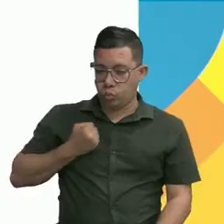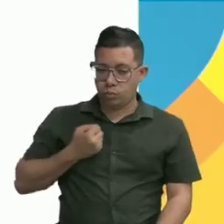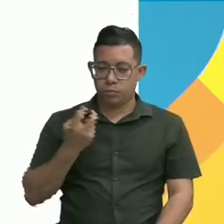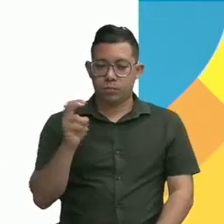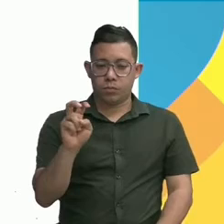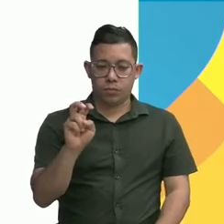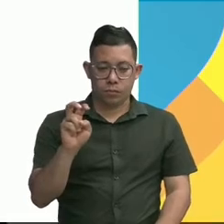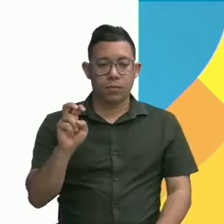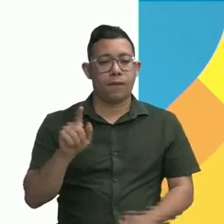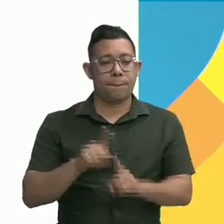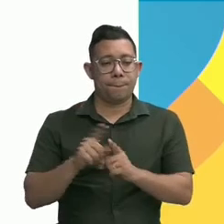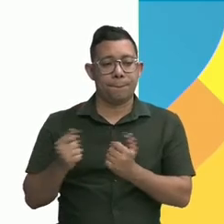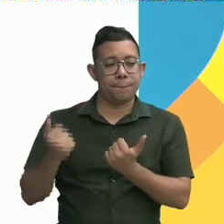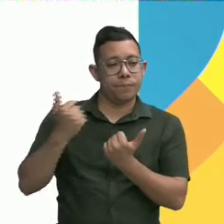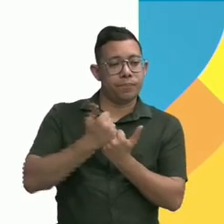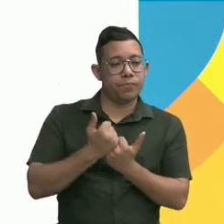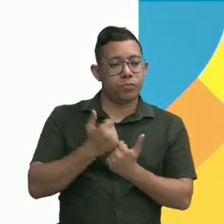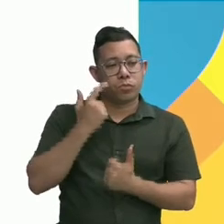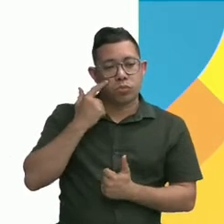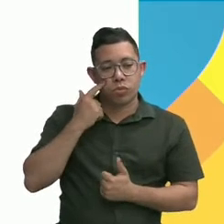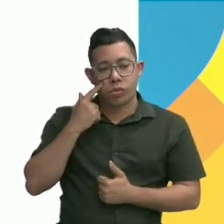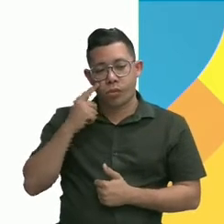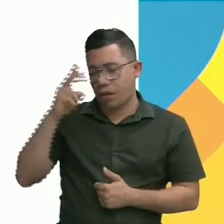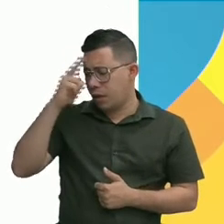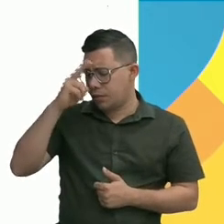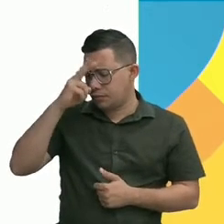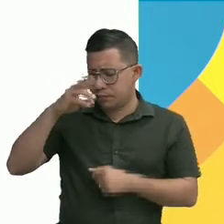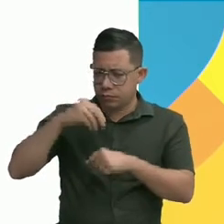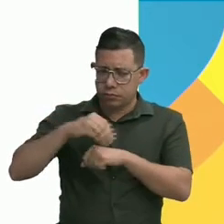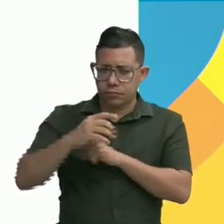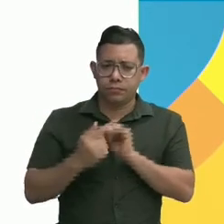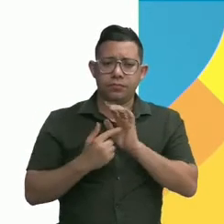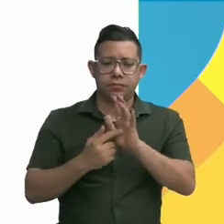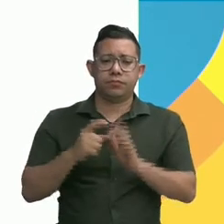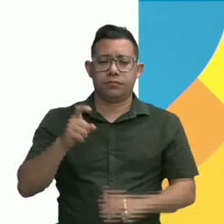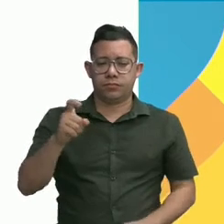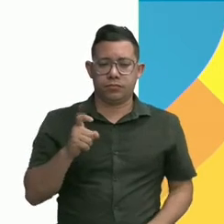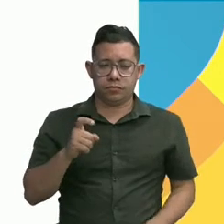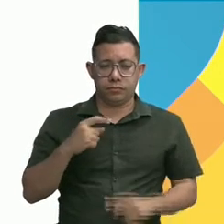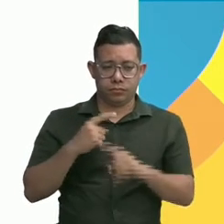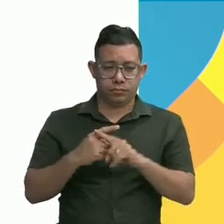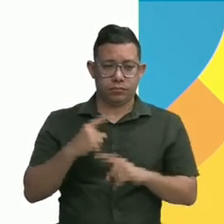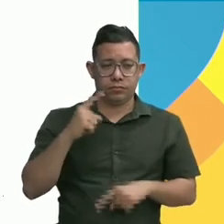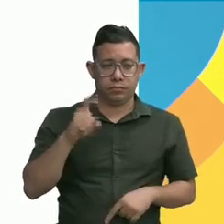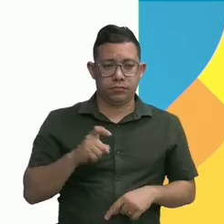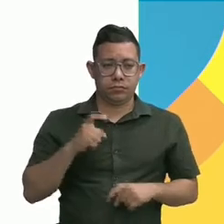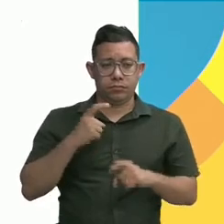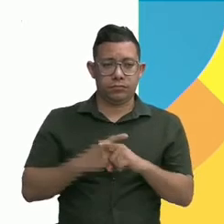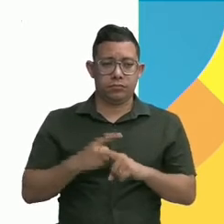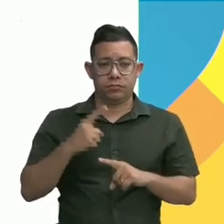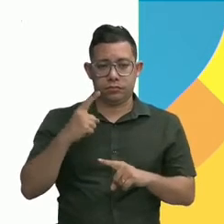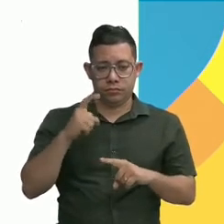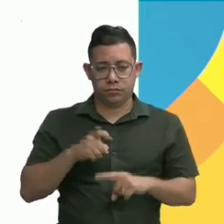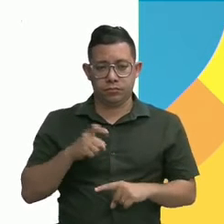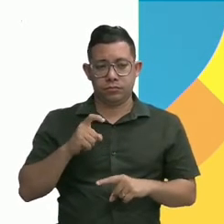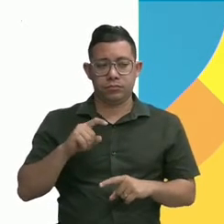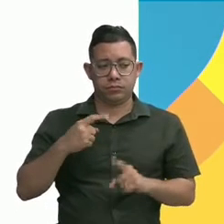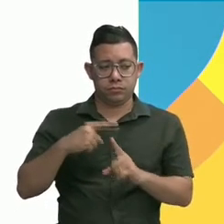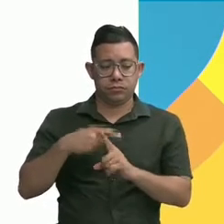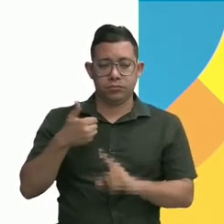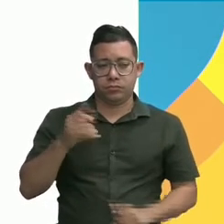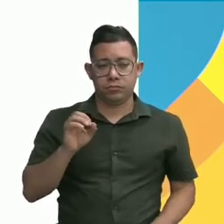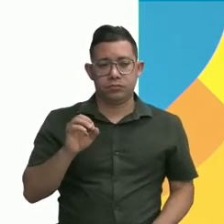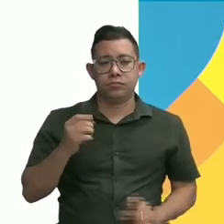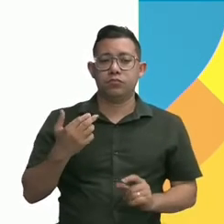substituir na na expressão então vai ficar assim ó lembra que expressão é x x + 10 tá